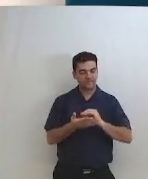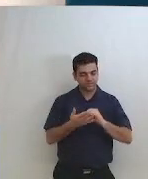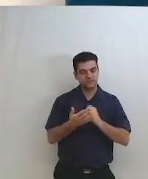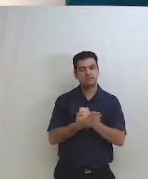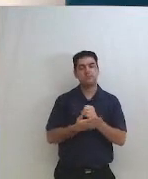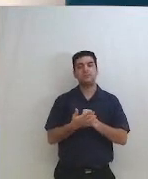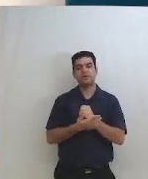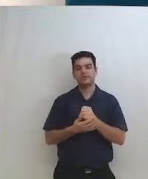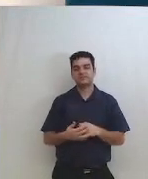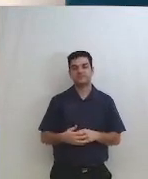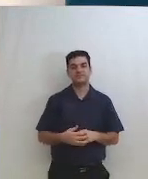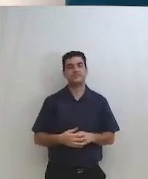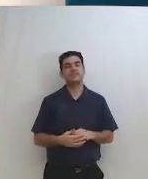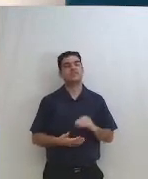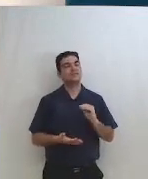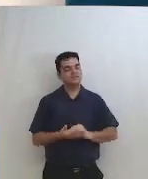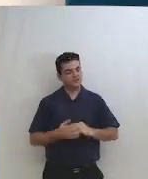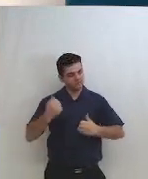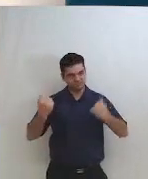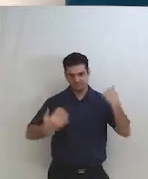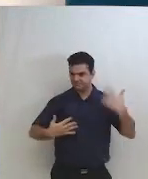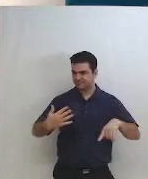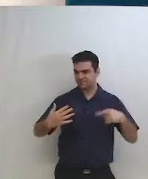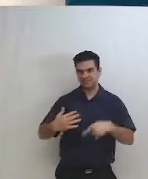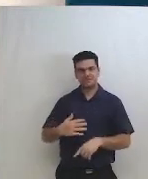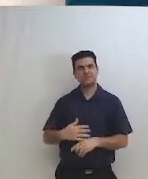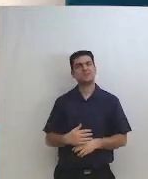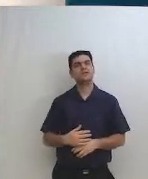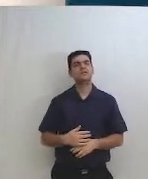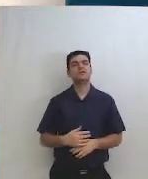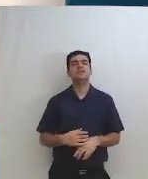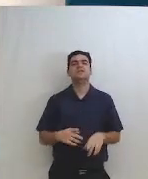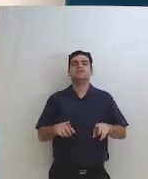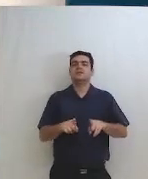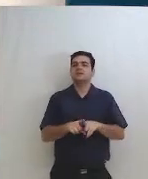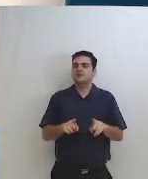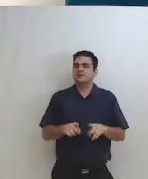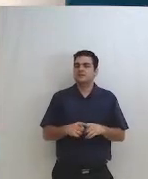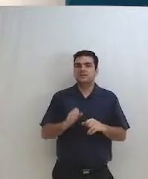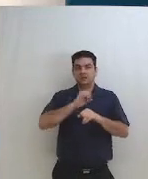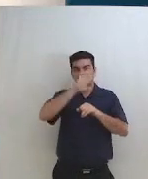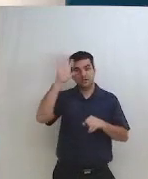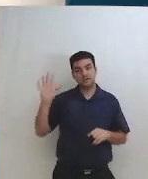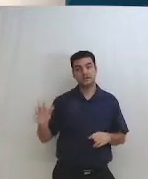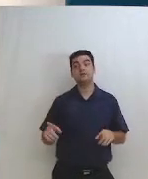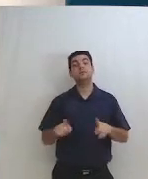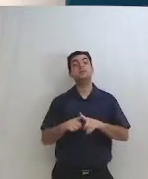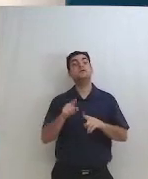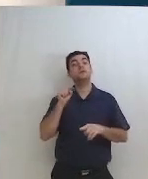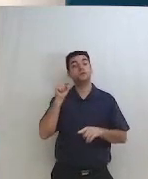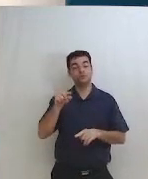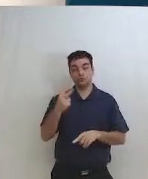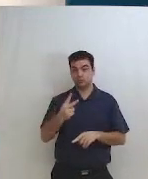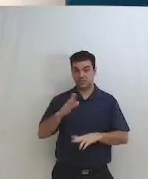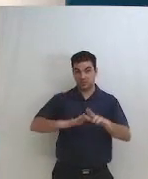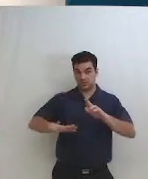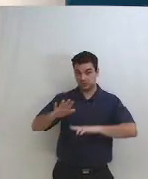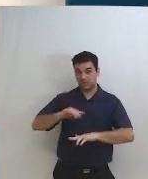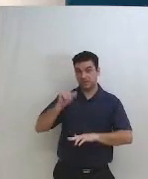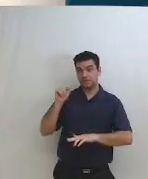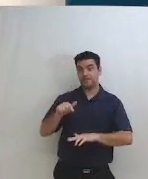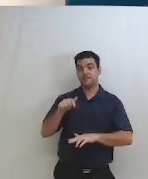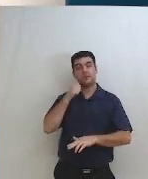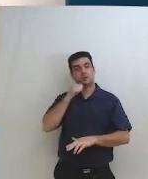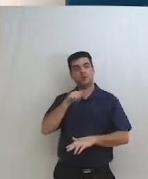fatos concretos, atuais, contemporâneos, a embasar. E as medidas cautelares, nobre ministra Laurita Vaz, eu quero